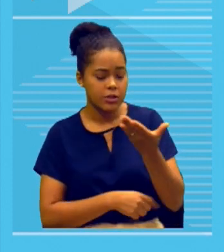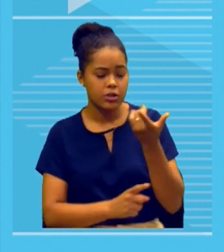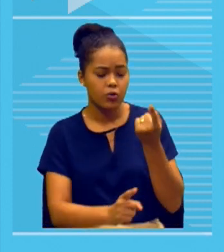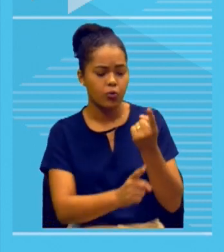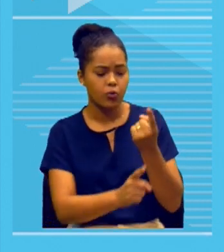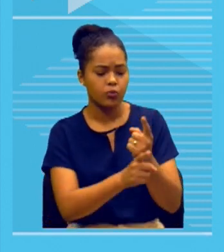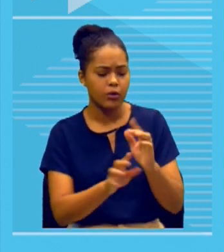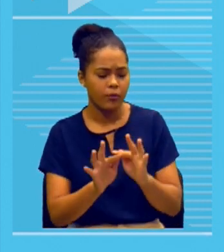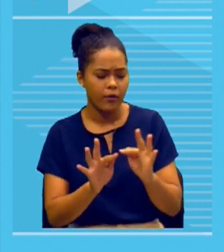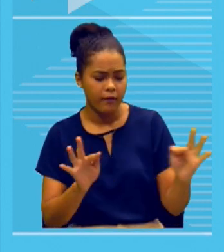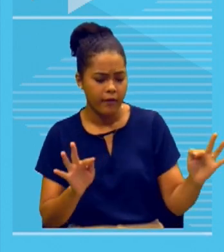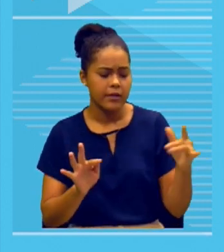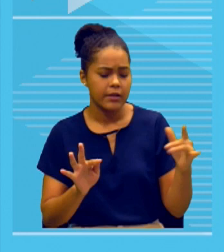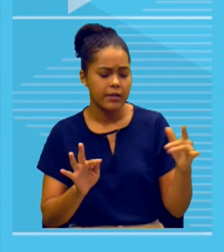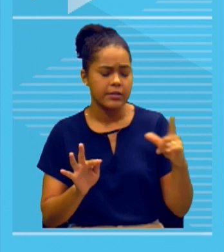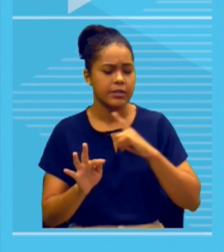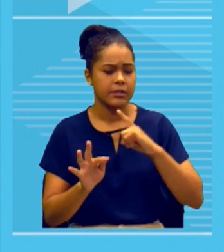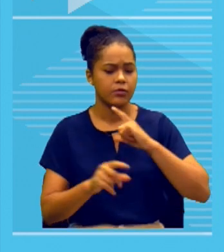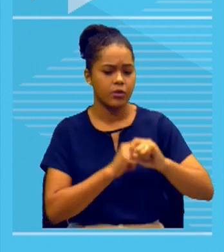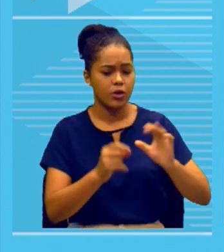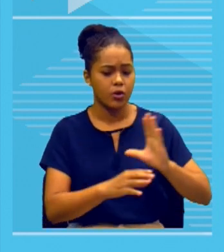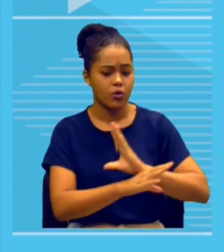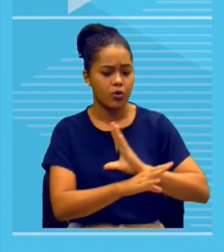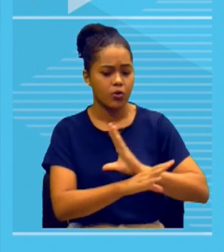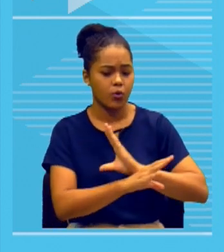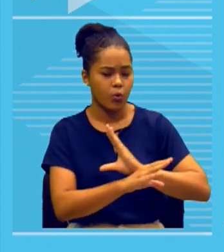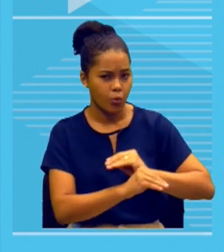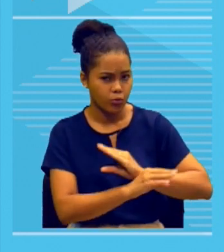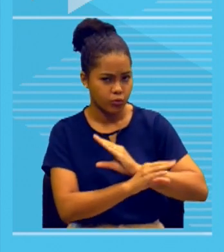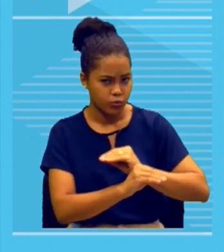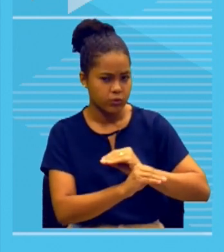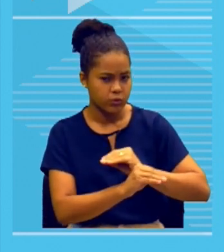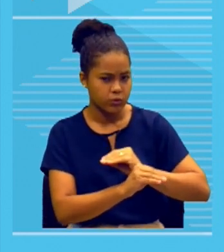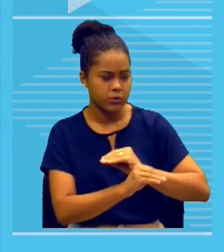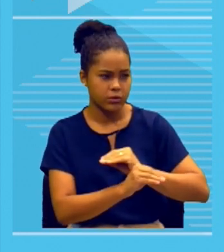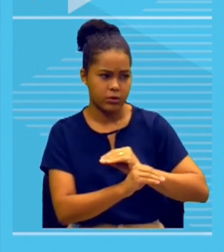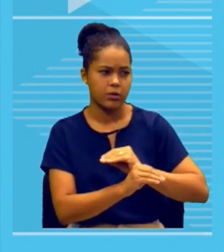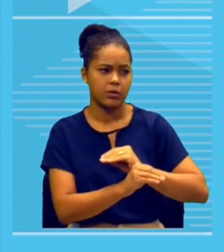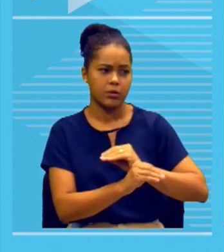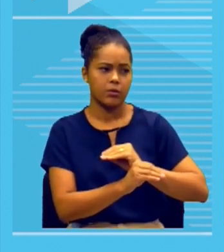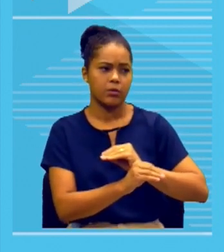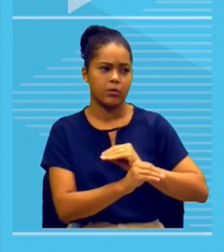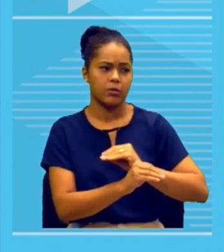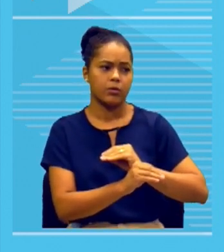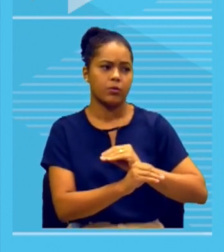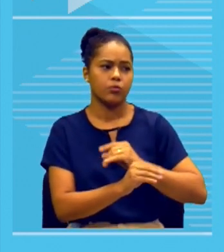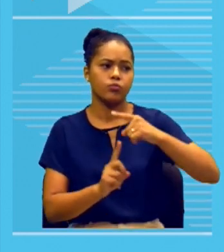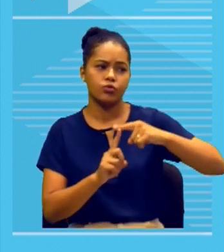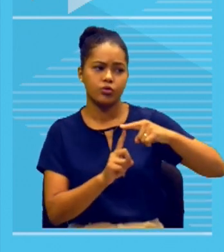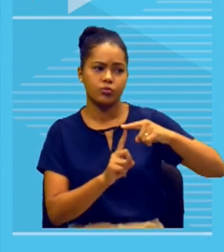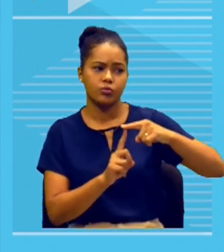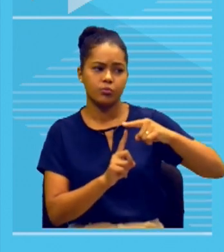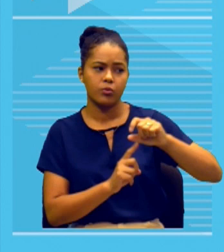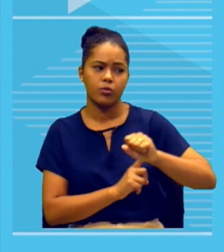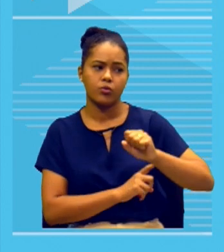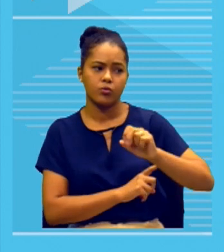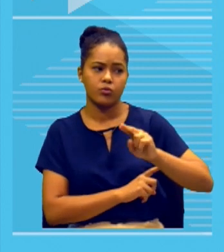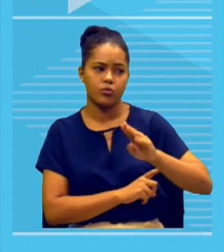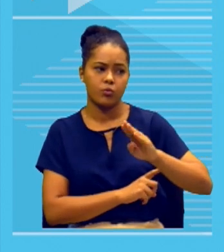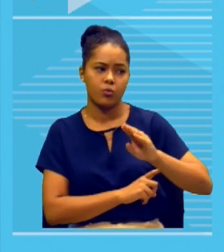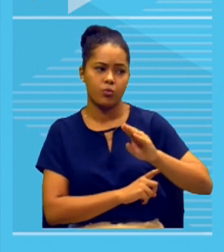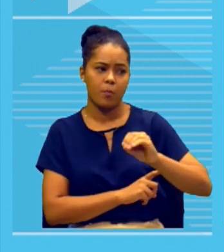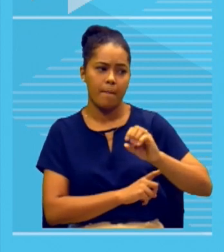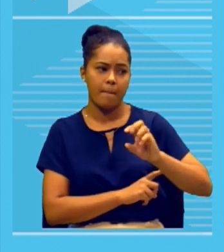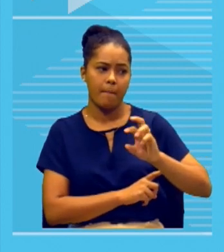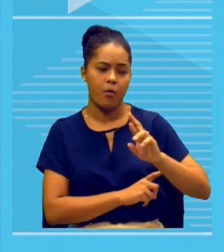qualquer conjunção subordinativa professor dá para o Senhor falar aí quais são